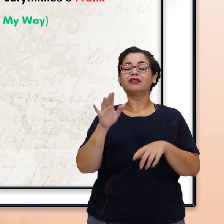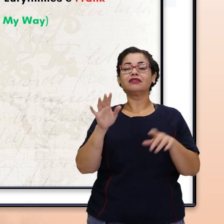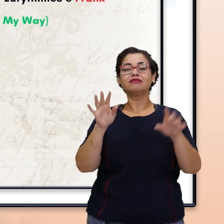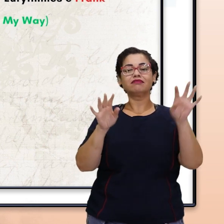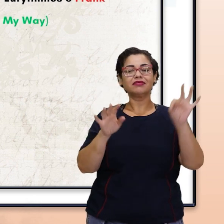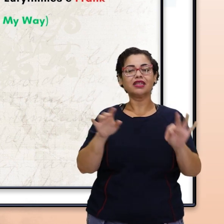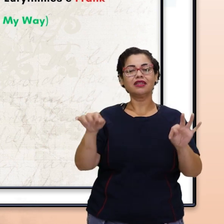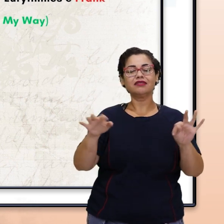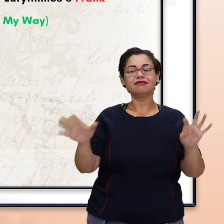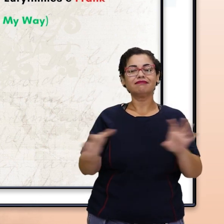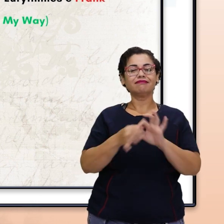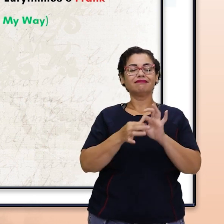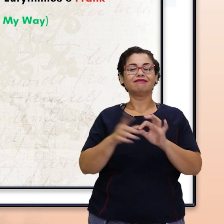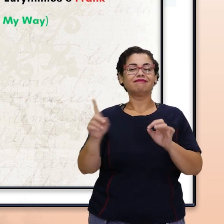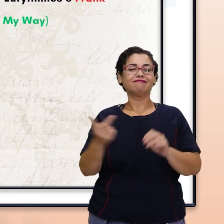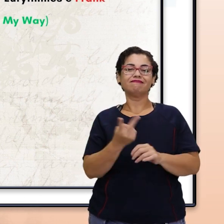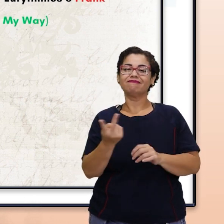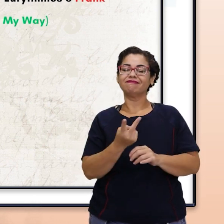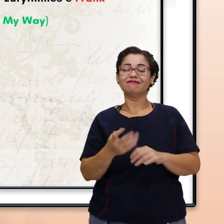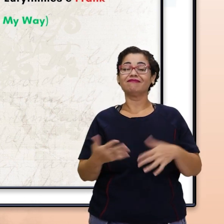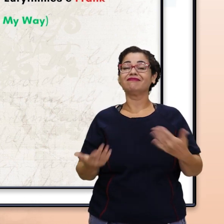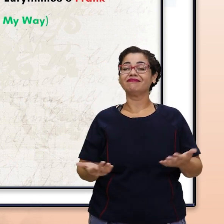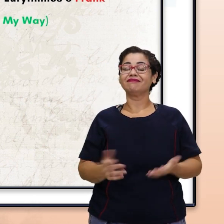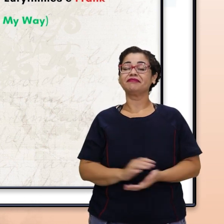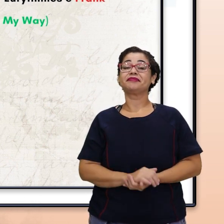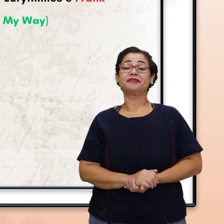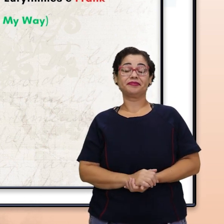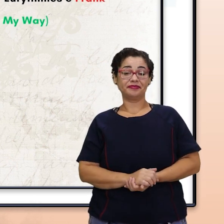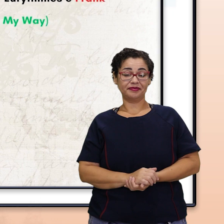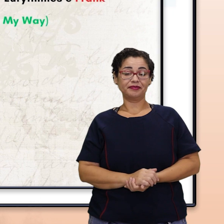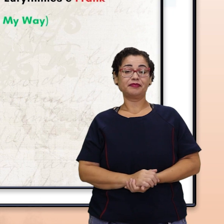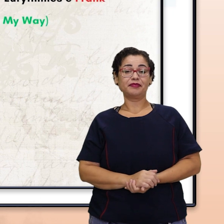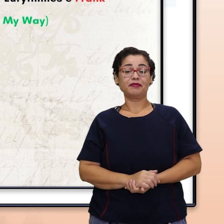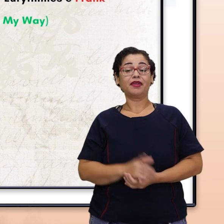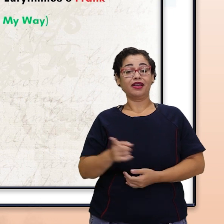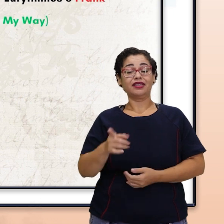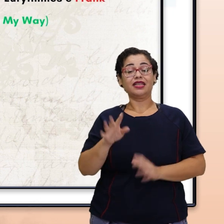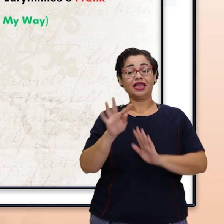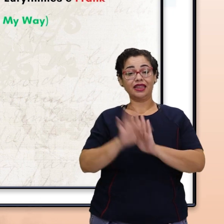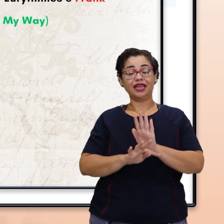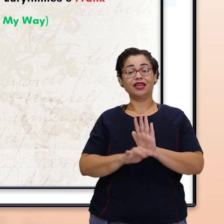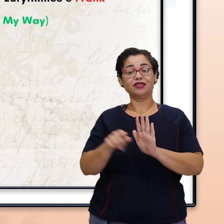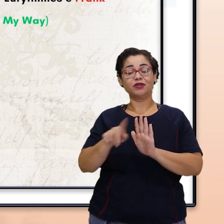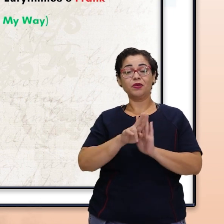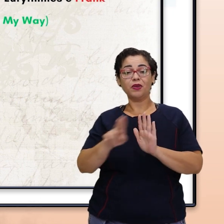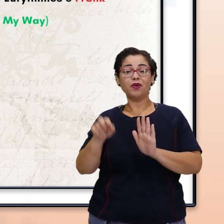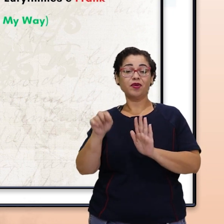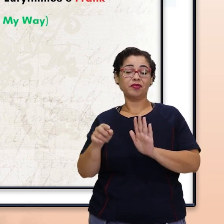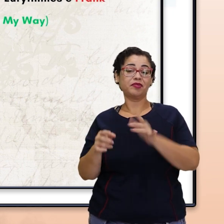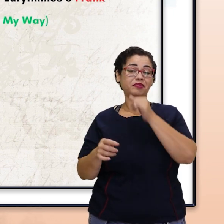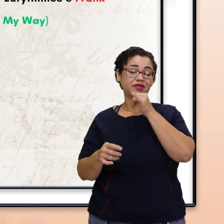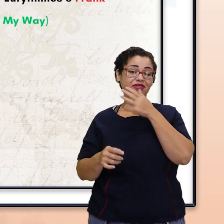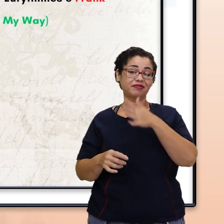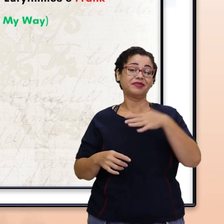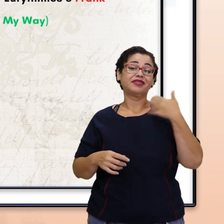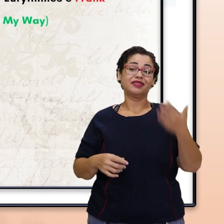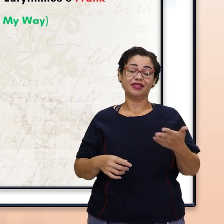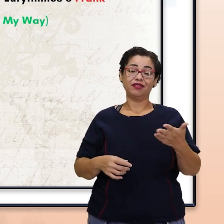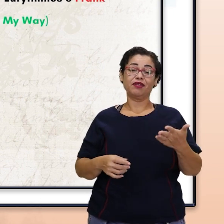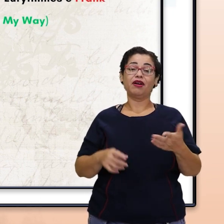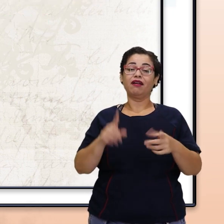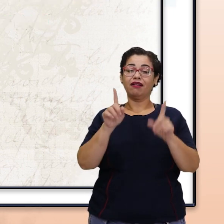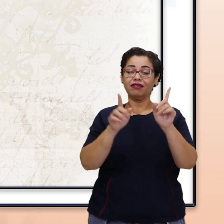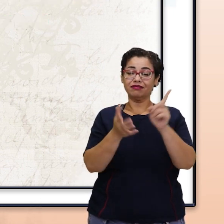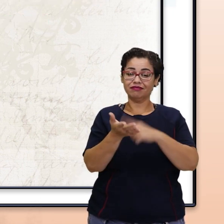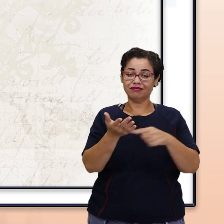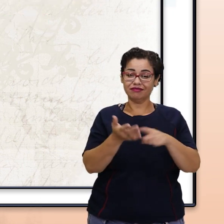nos dá ao mencionar esse artista, evitando repetir o seu nome no texto, por exemplo. Portanto, a